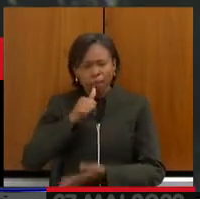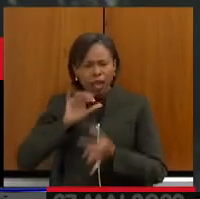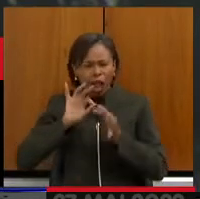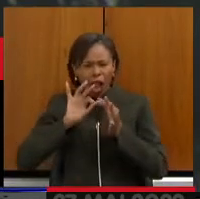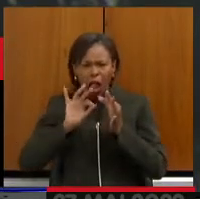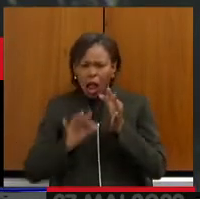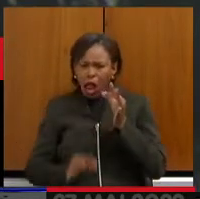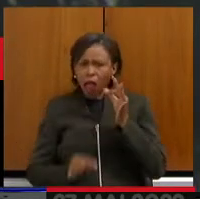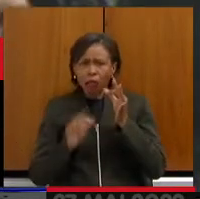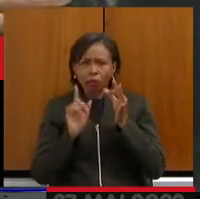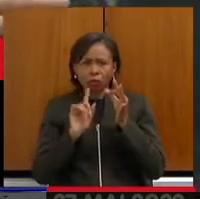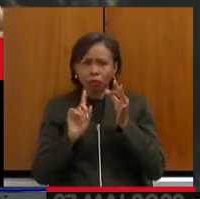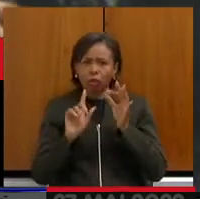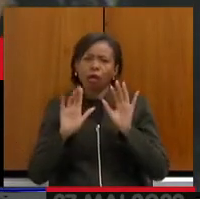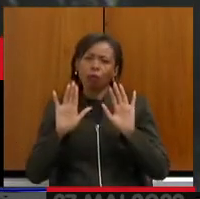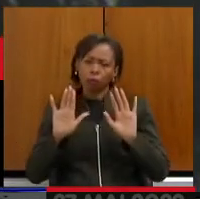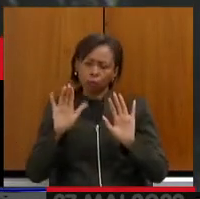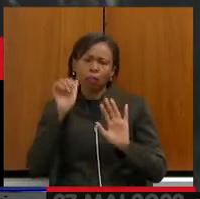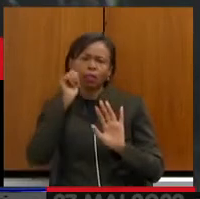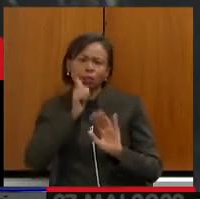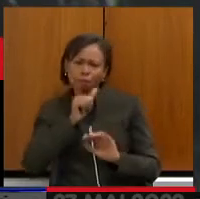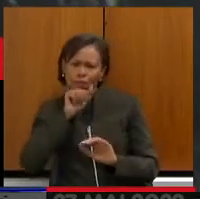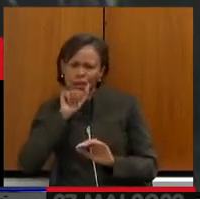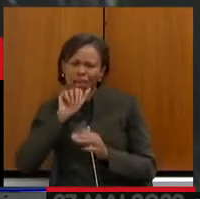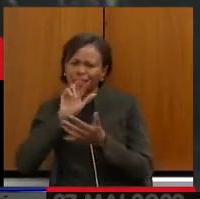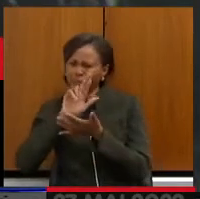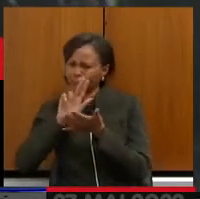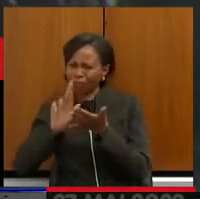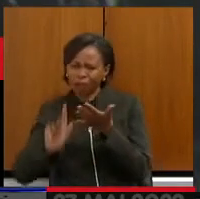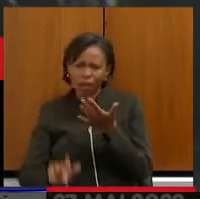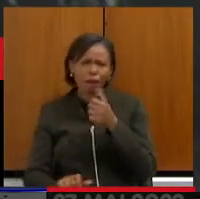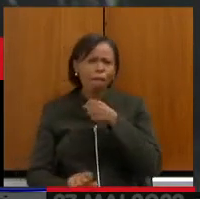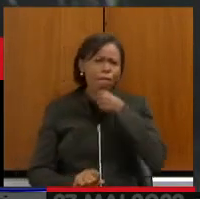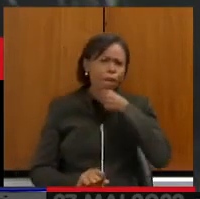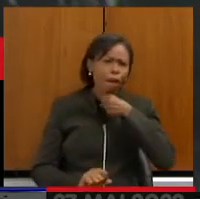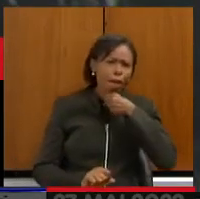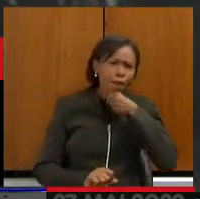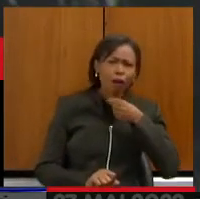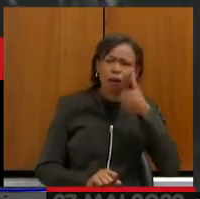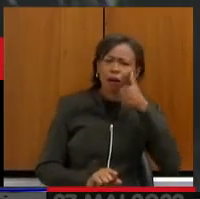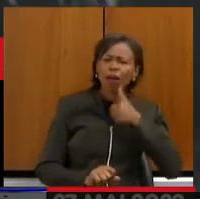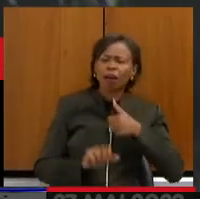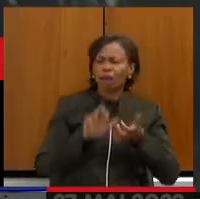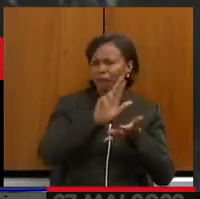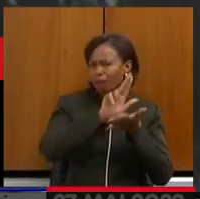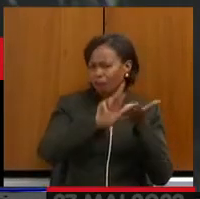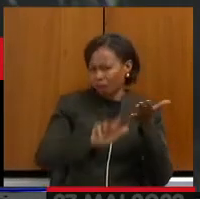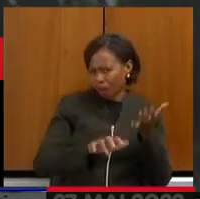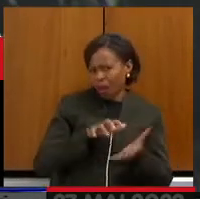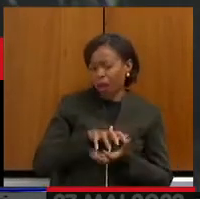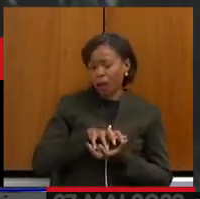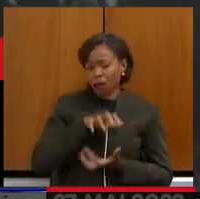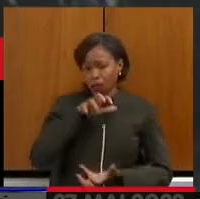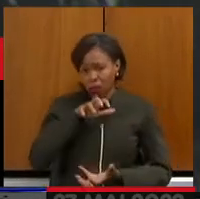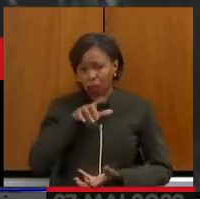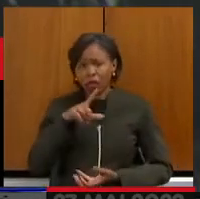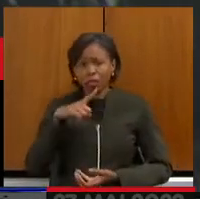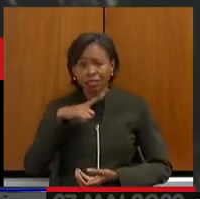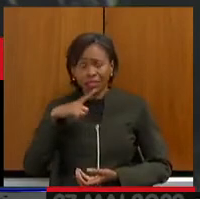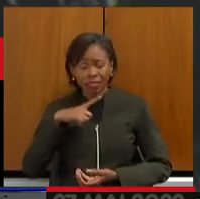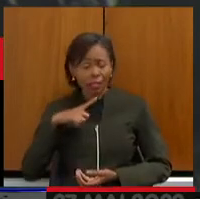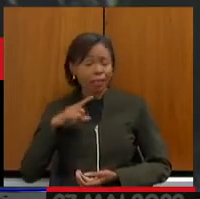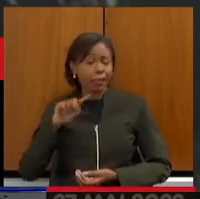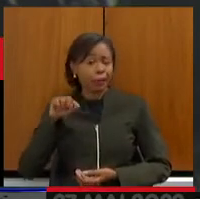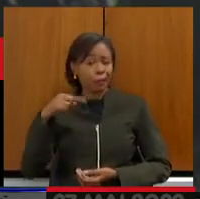sei que aqui tem muitas mães muitas avós muitas Senhoras que depois daqui tem a outra